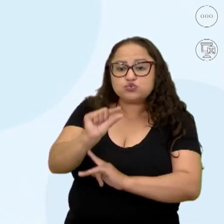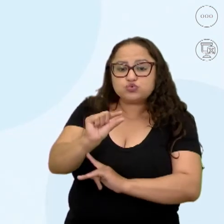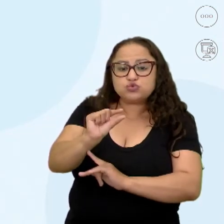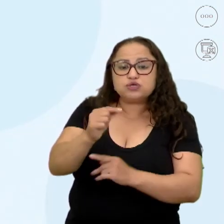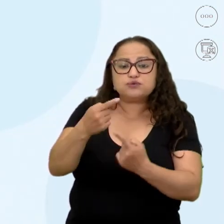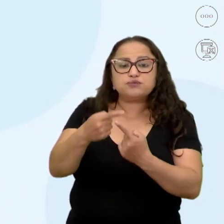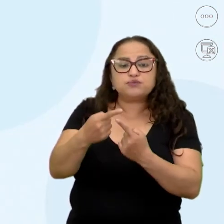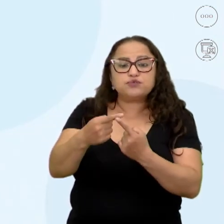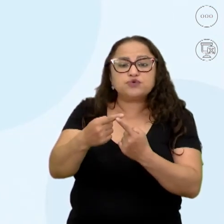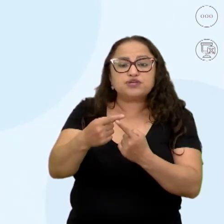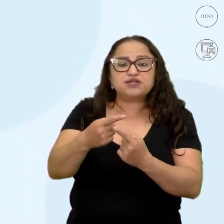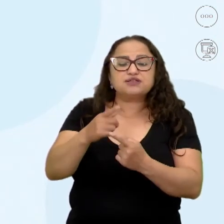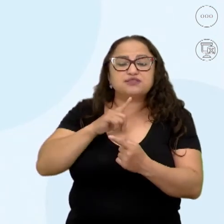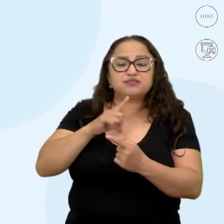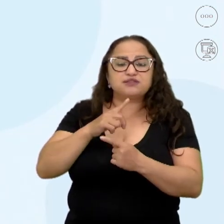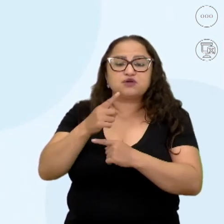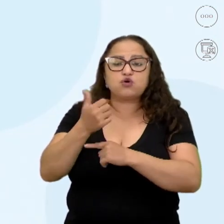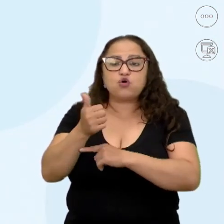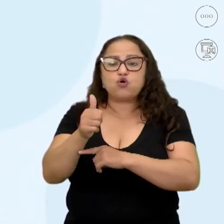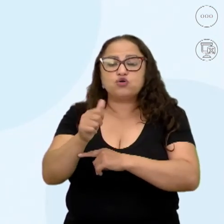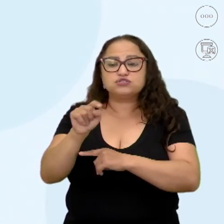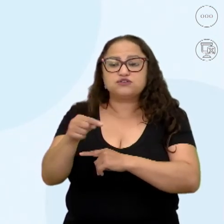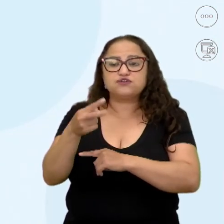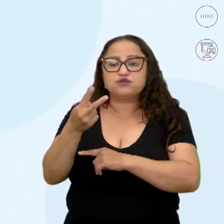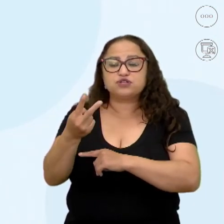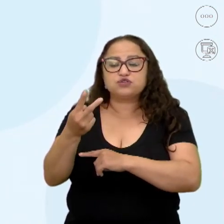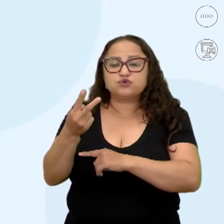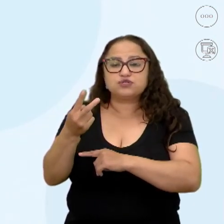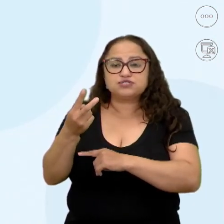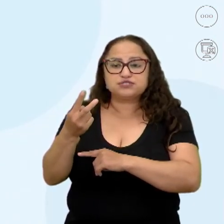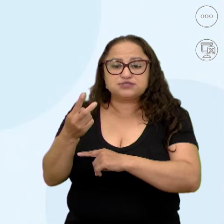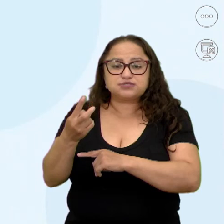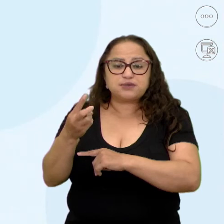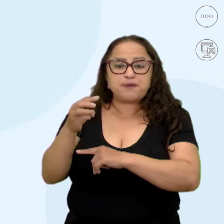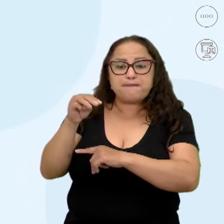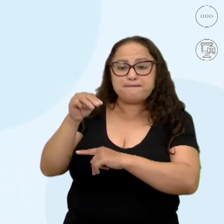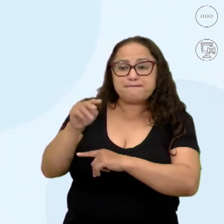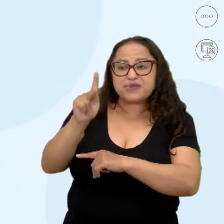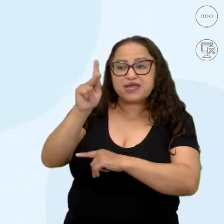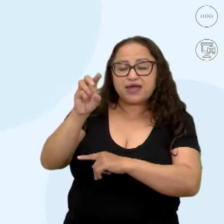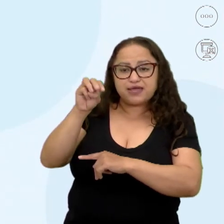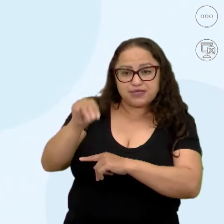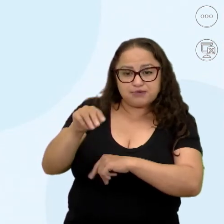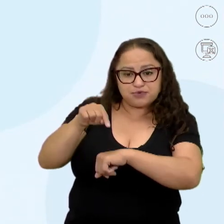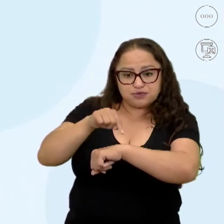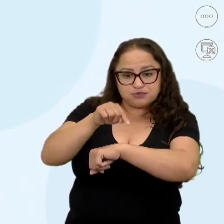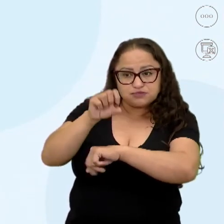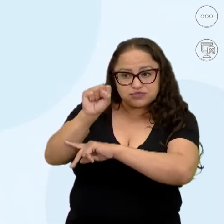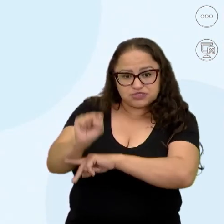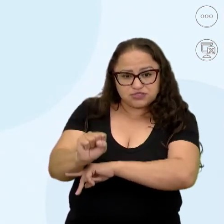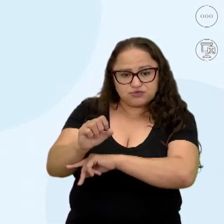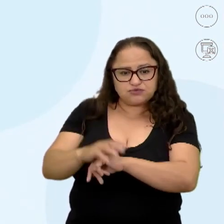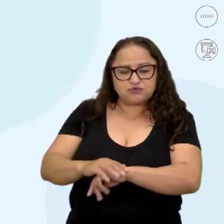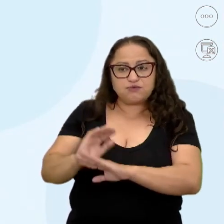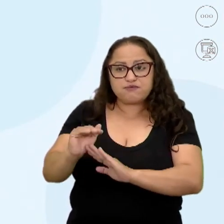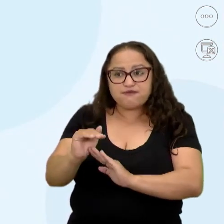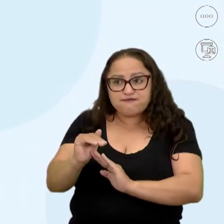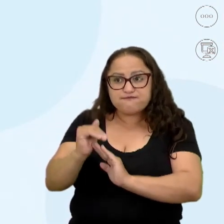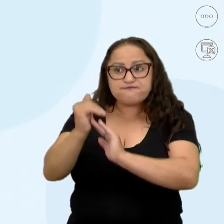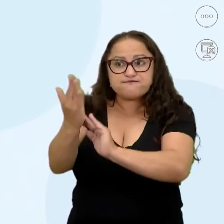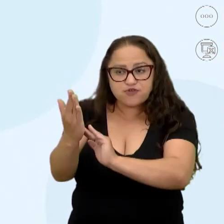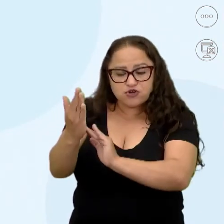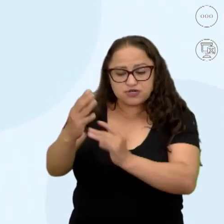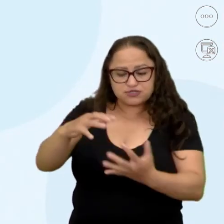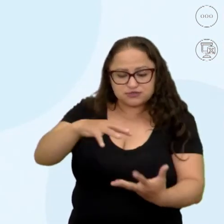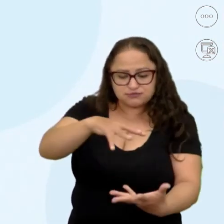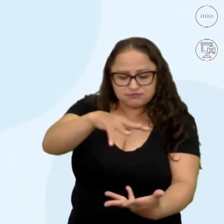Terra, é de 11,2, né, quilômetros por segundo. Então essa é a velocidade mínima para mandar um objeto para fora da Terra, né?